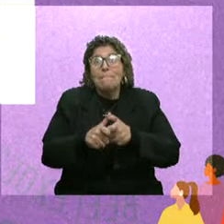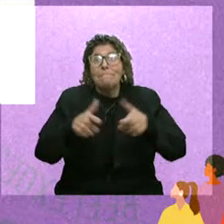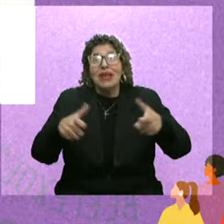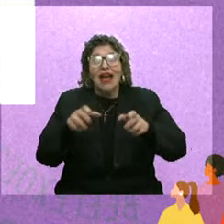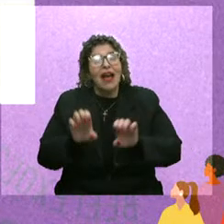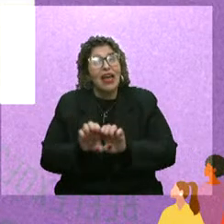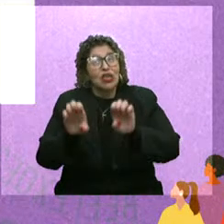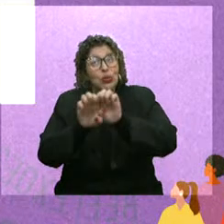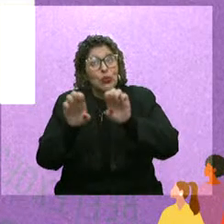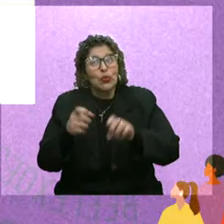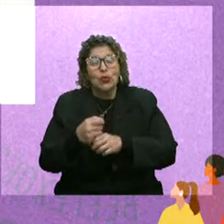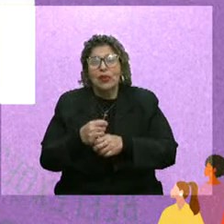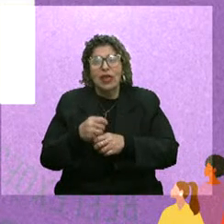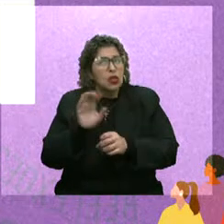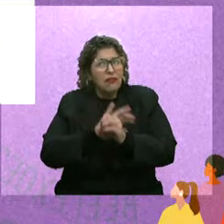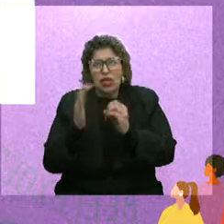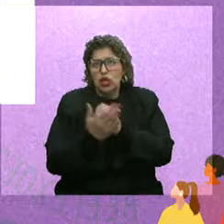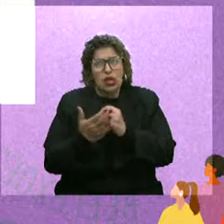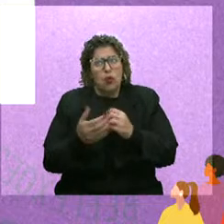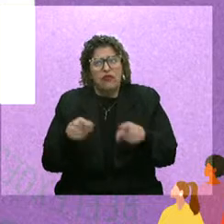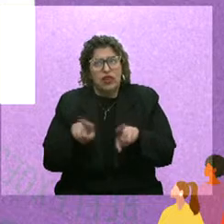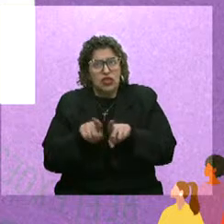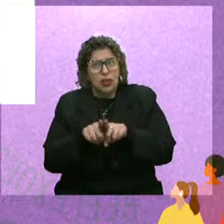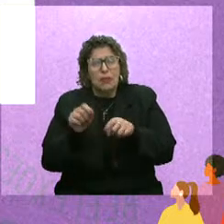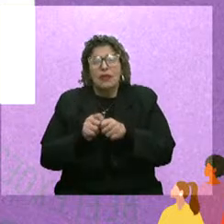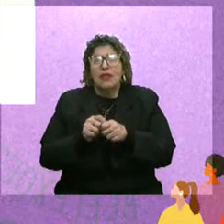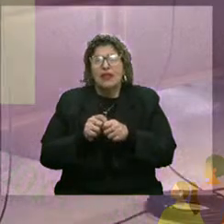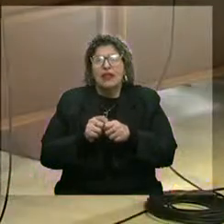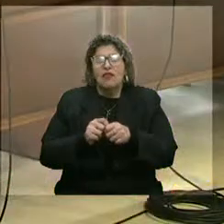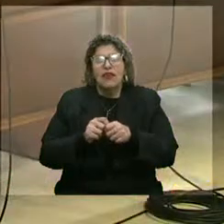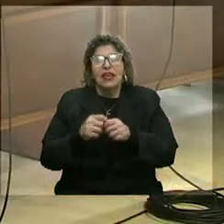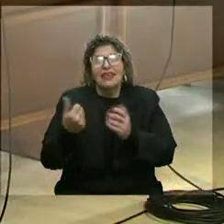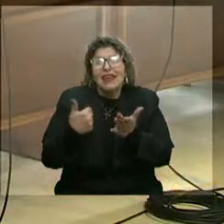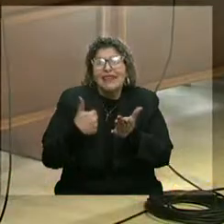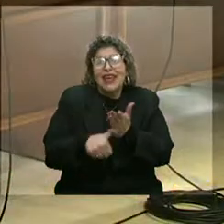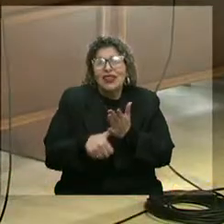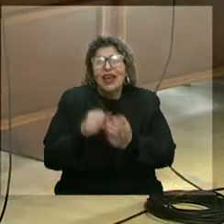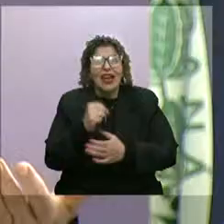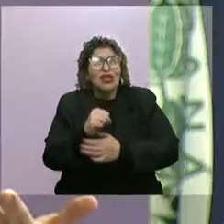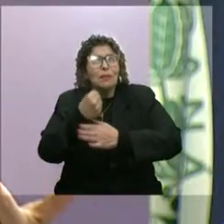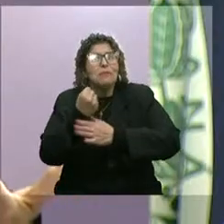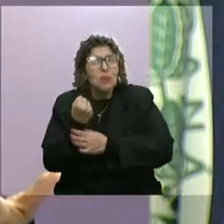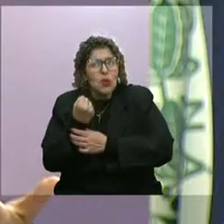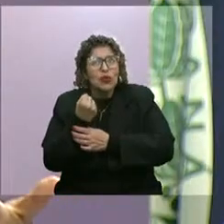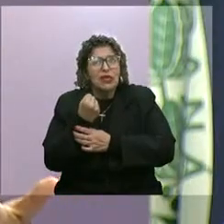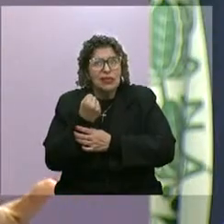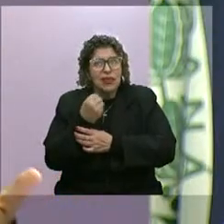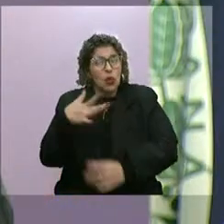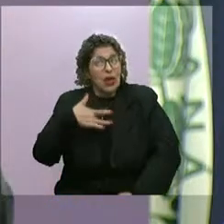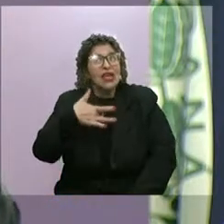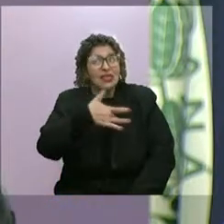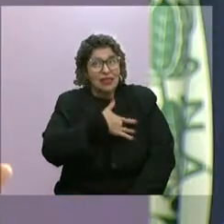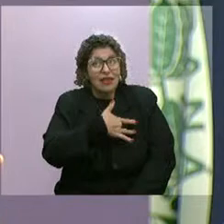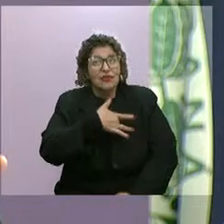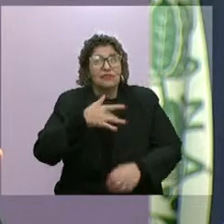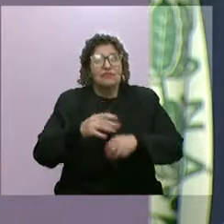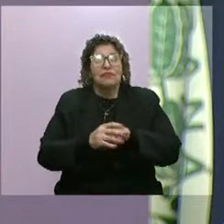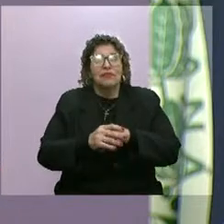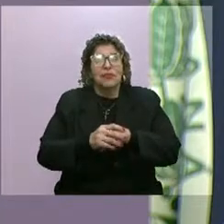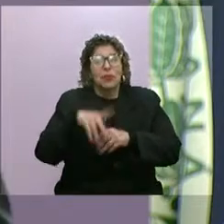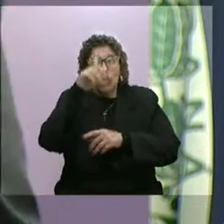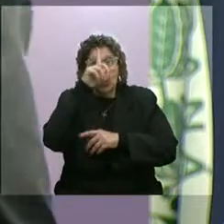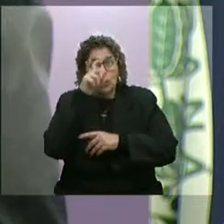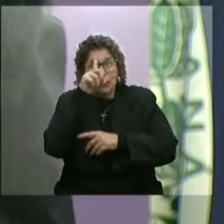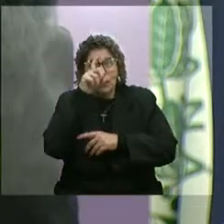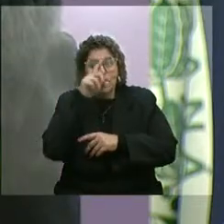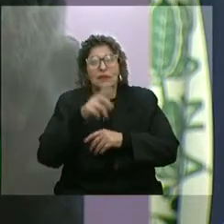a estrutura, eles não estão falando só da Covid, eles estão falando dessa questão de identidade, da proteção que a saúde, um hospital, dá para